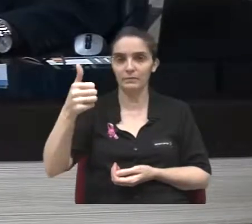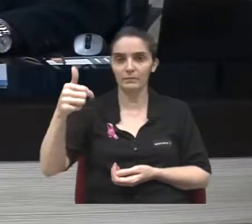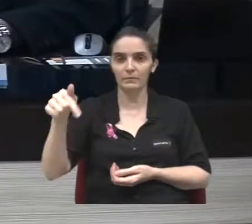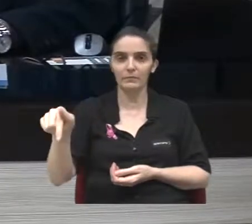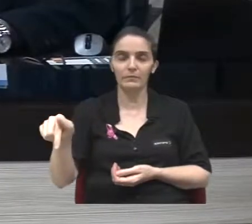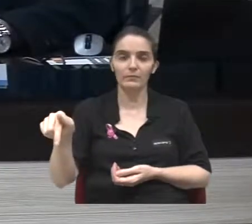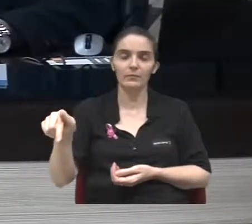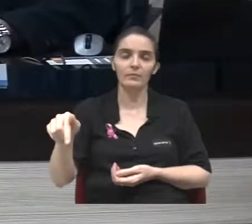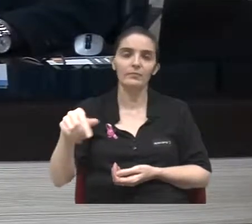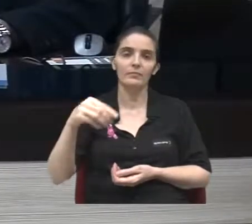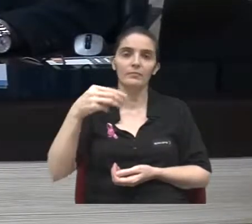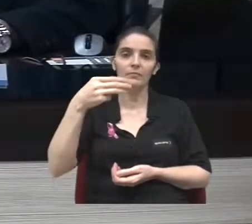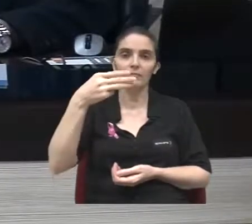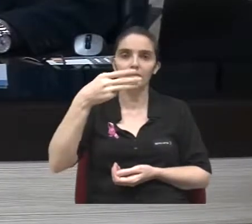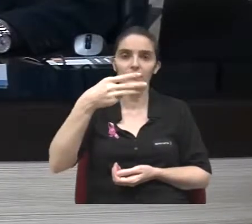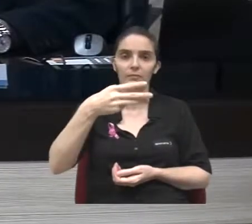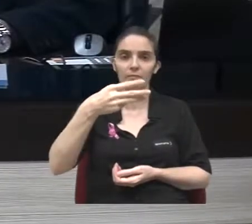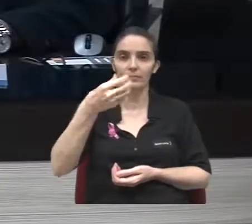3617/19.